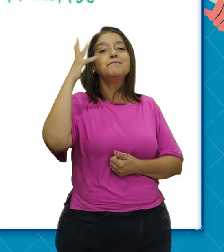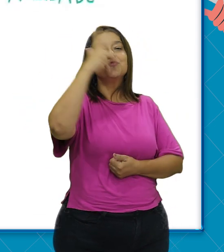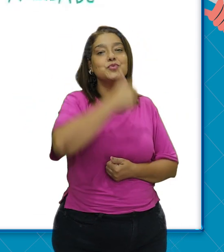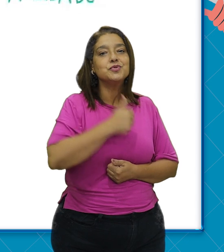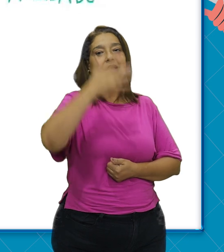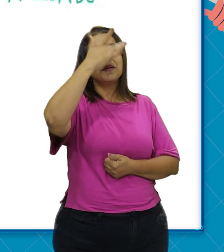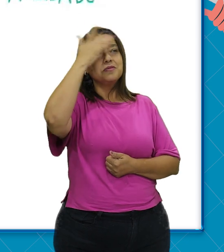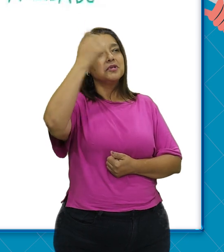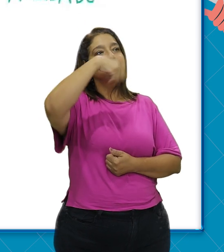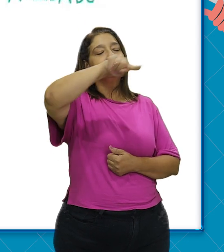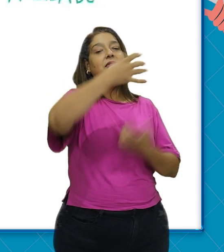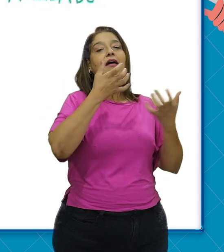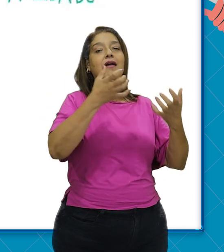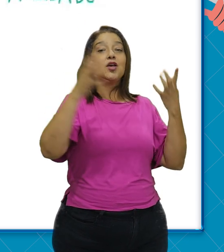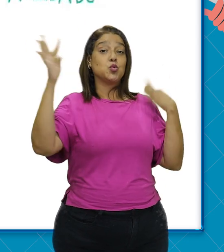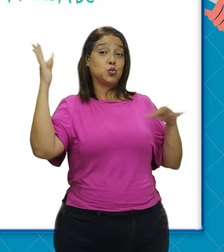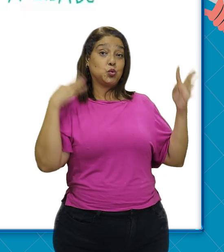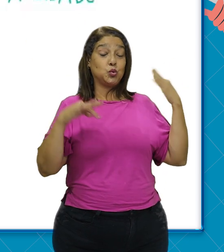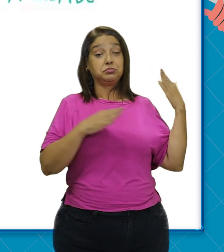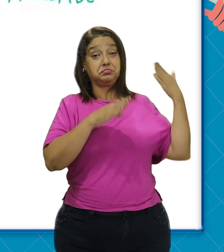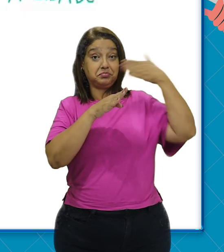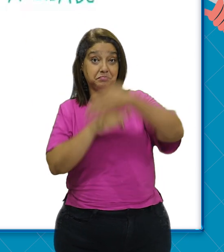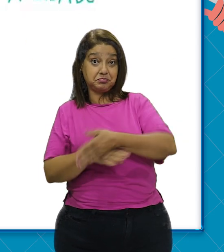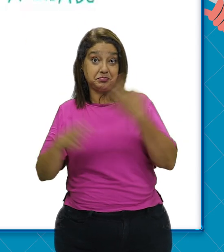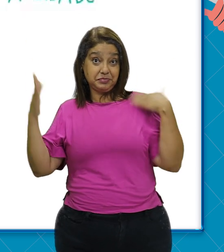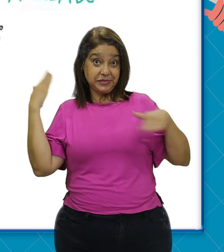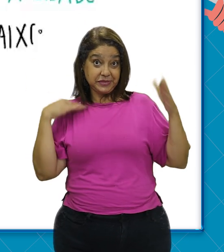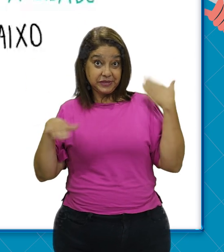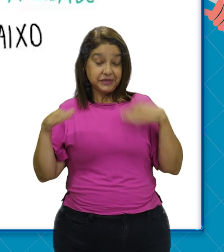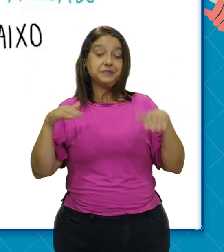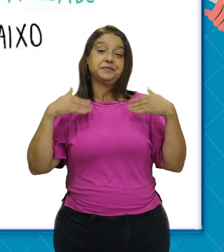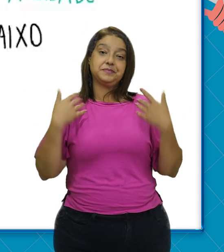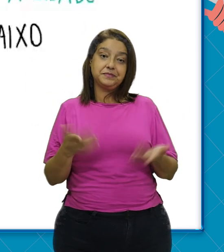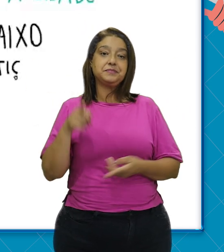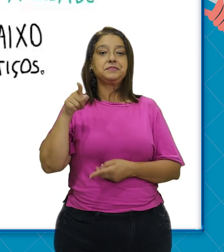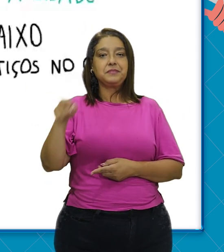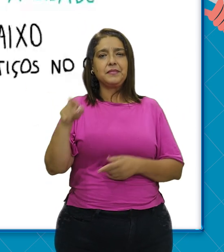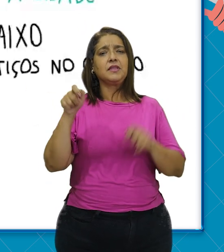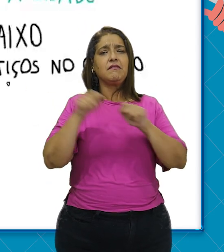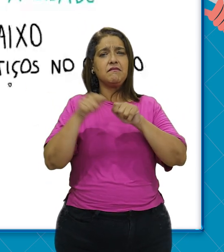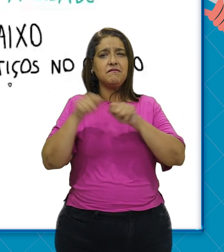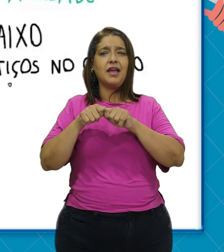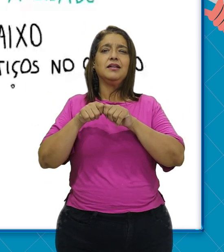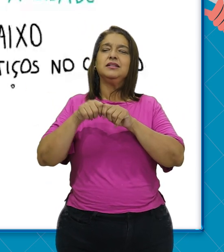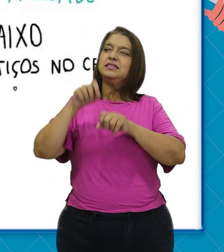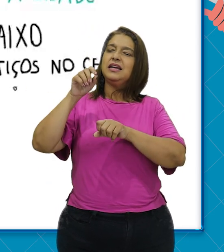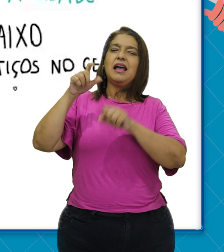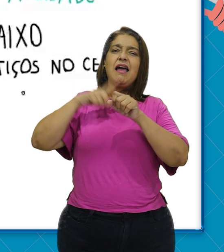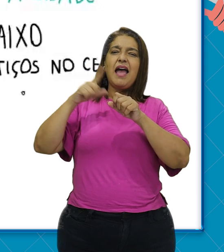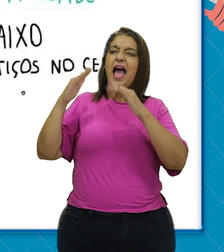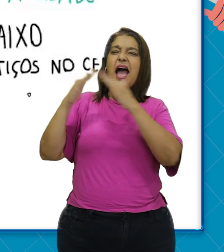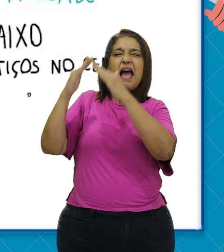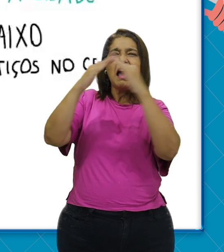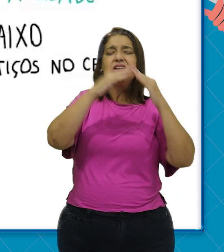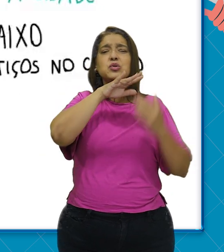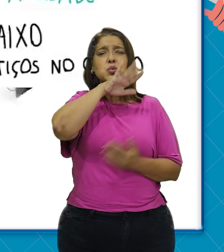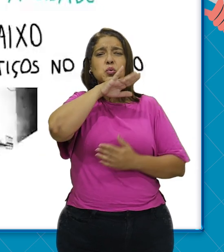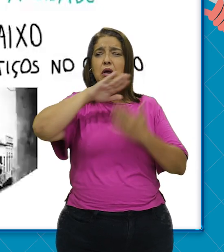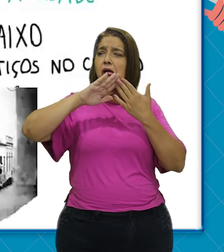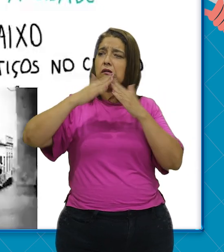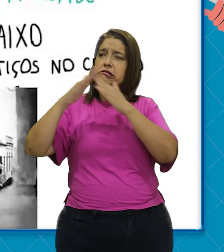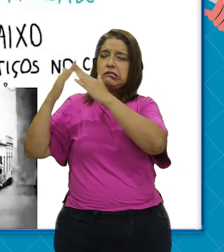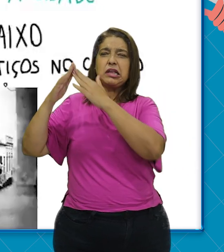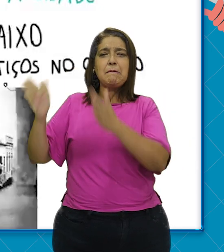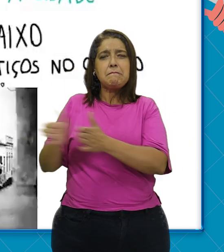para estrangeiros. Para isso, ele botou abaixo vários cortiços do centro do Rio, que eram as moradias precárias onde viviam os